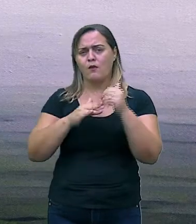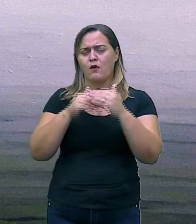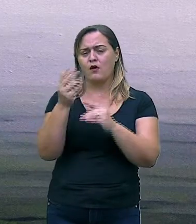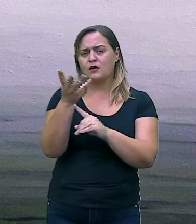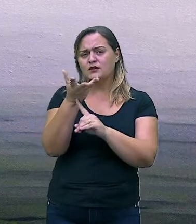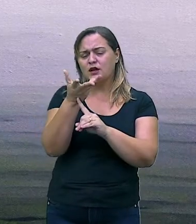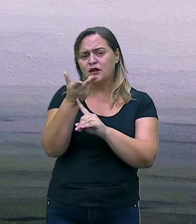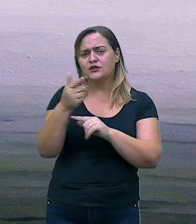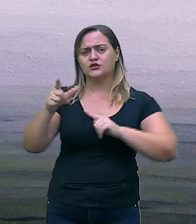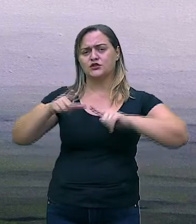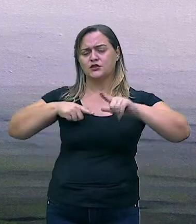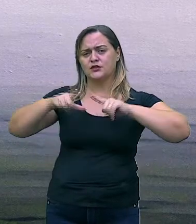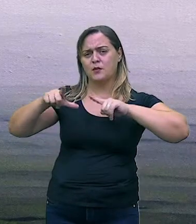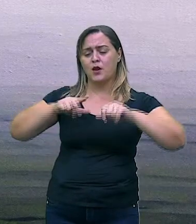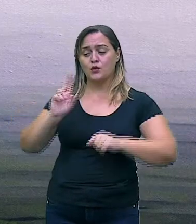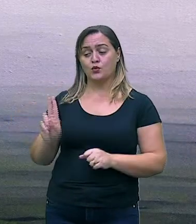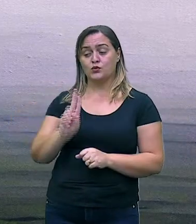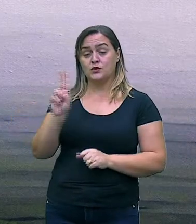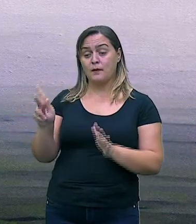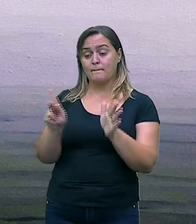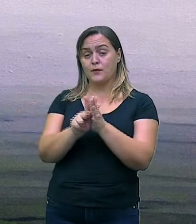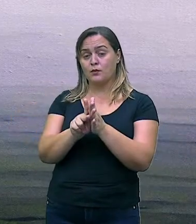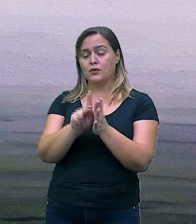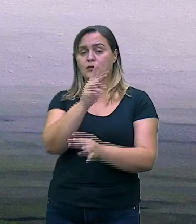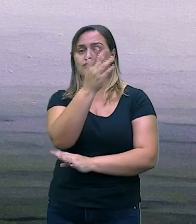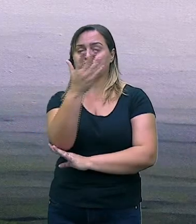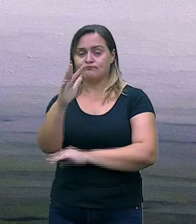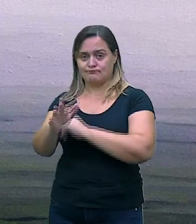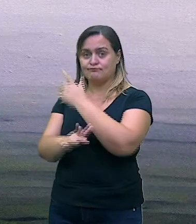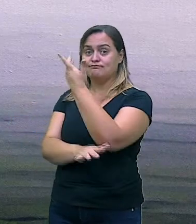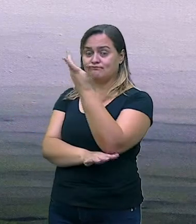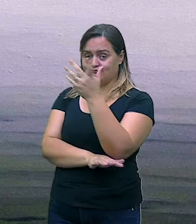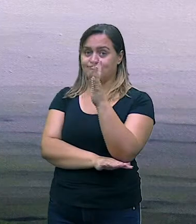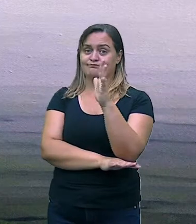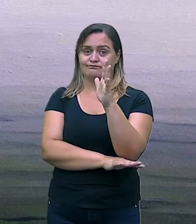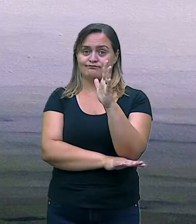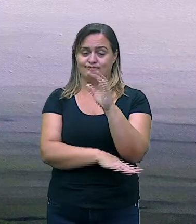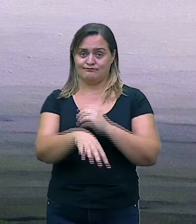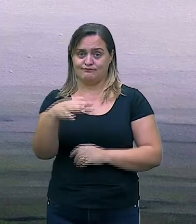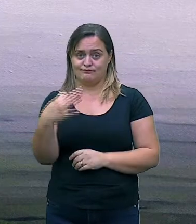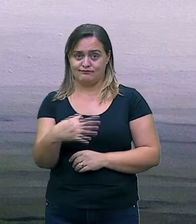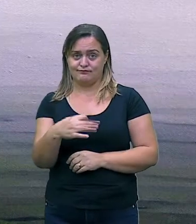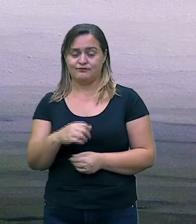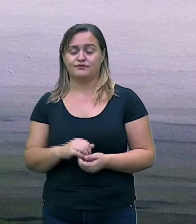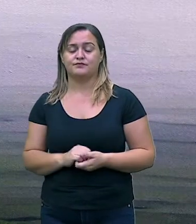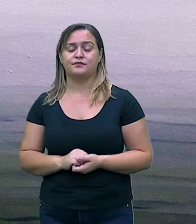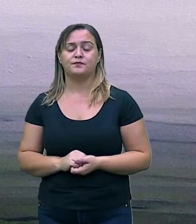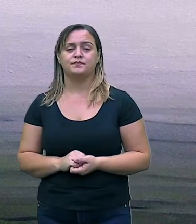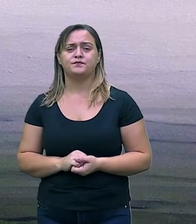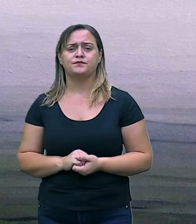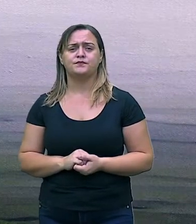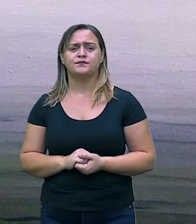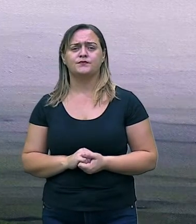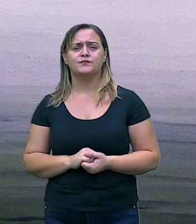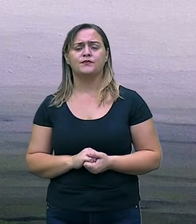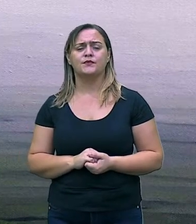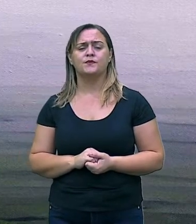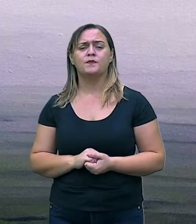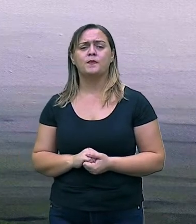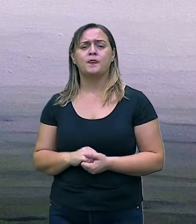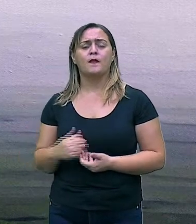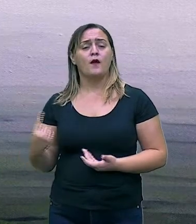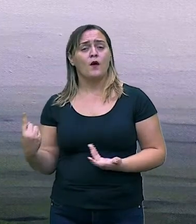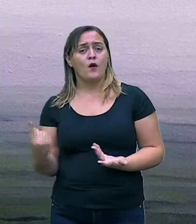a interferência do ser humano fazendo parte, né, desse ambiente. Agora nós podemos falar dos artistas